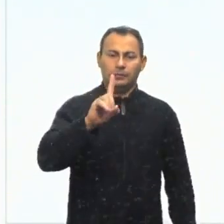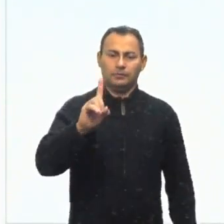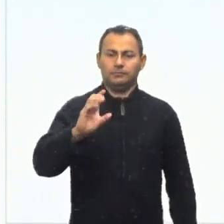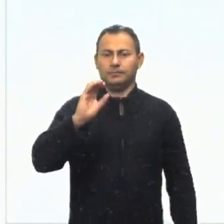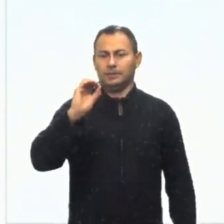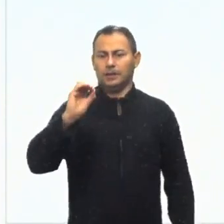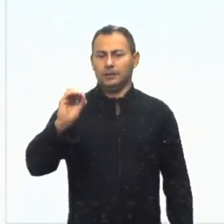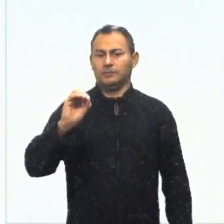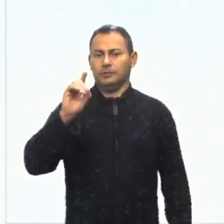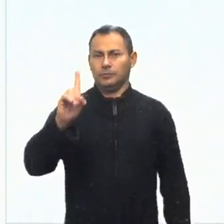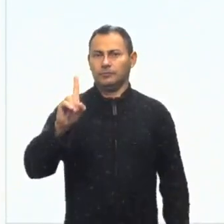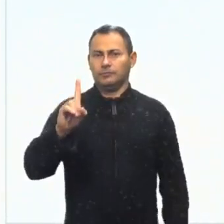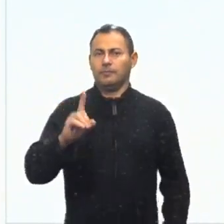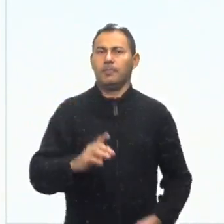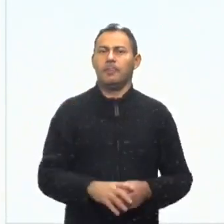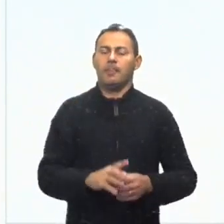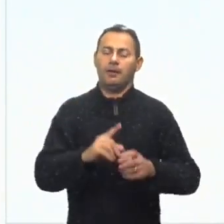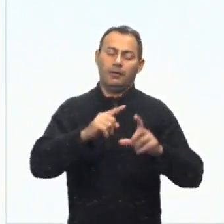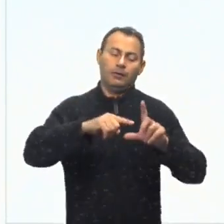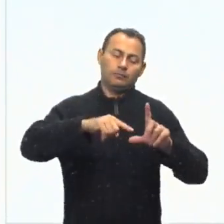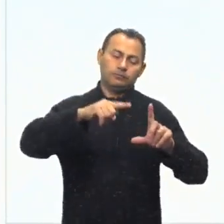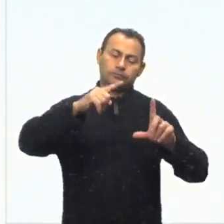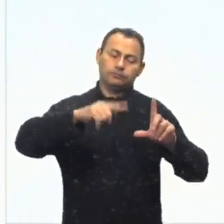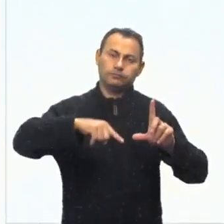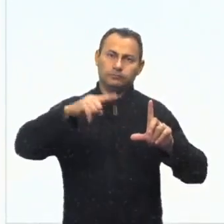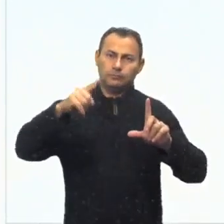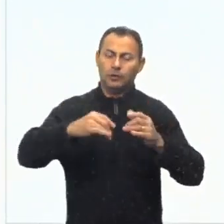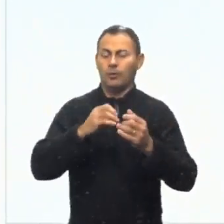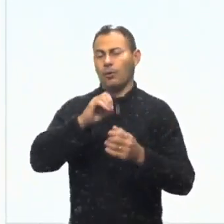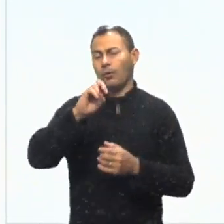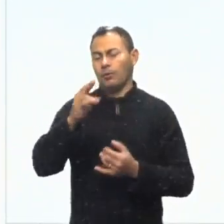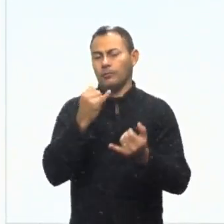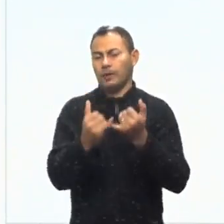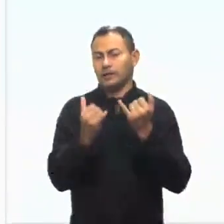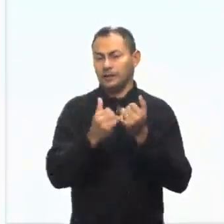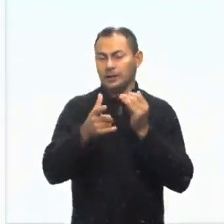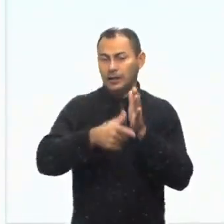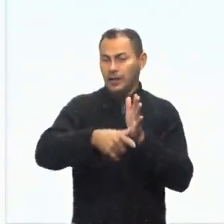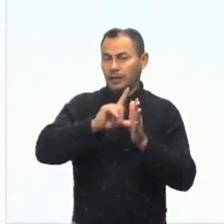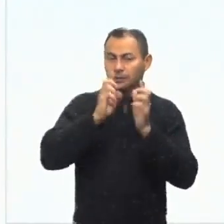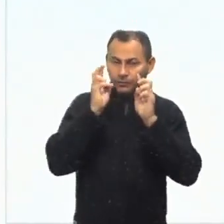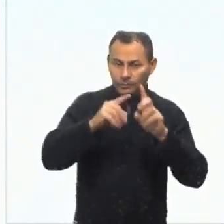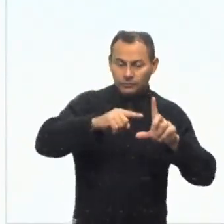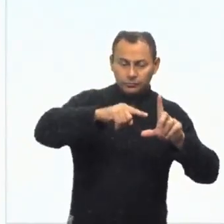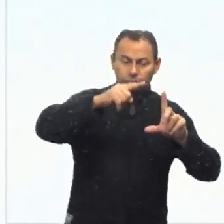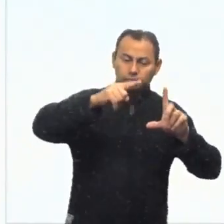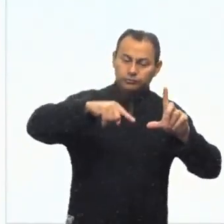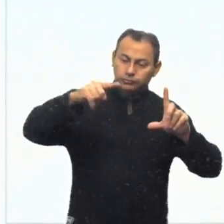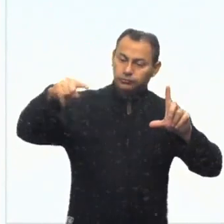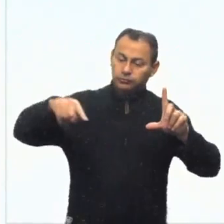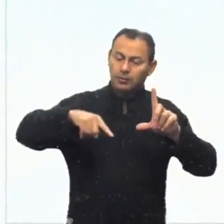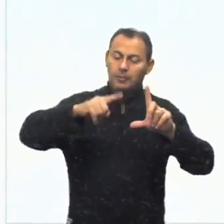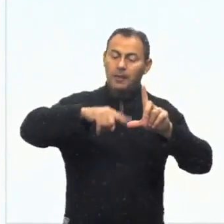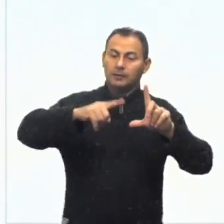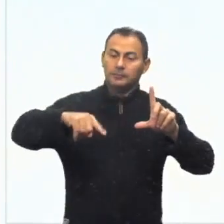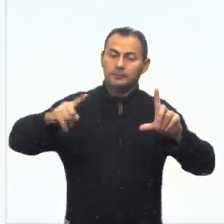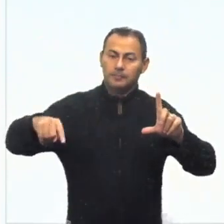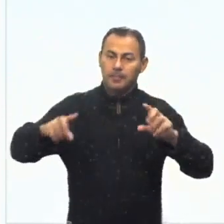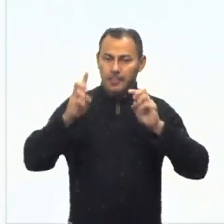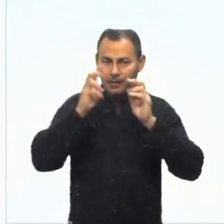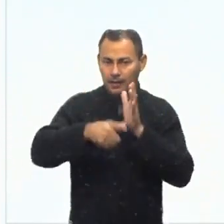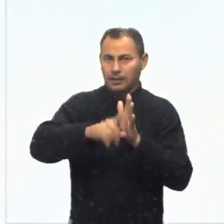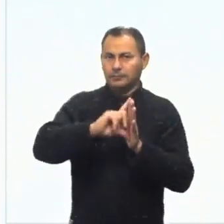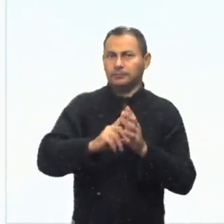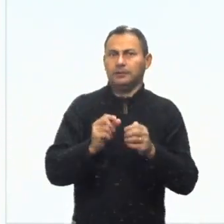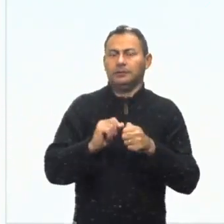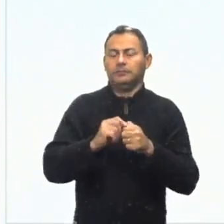Vai gerar as ondas iguais ou parecidas com aquelas ondas que você acabou de observar e vai fazer essa modulação